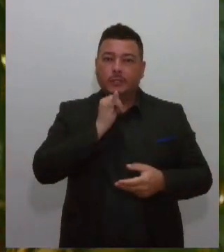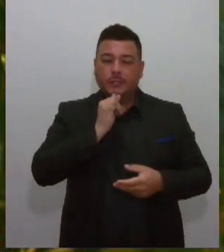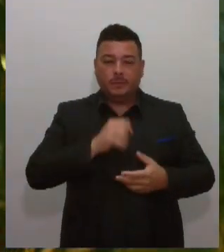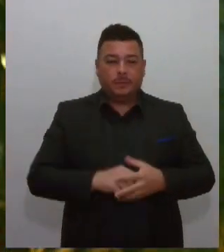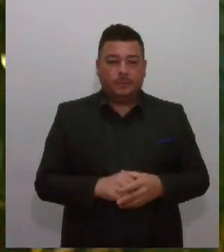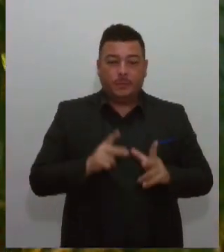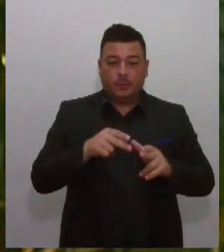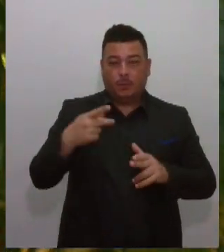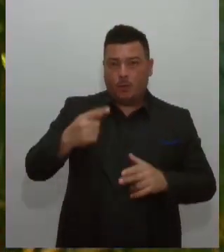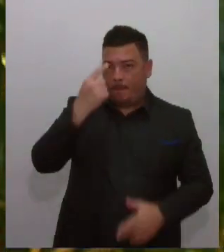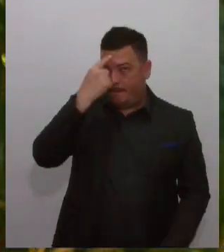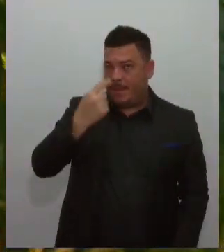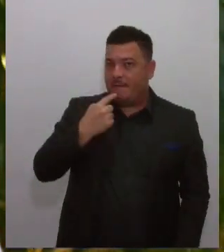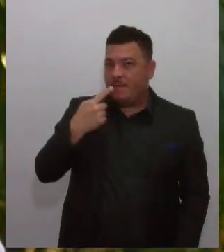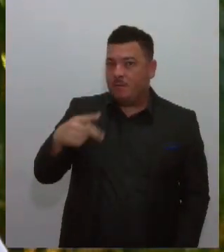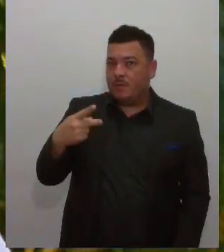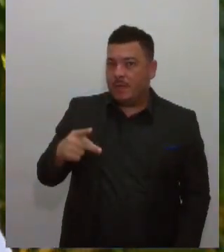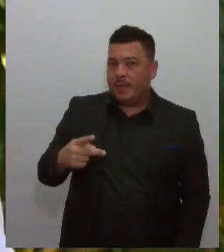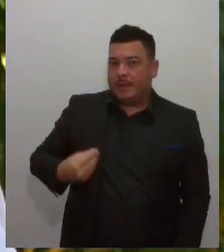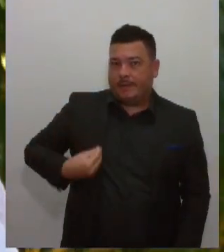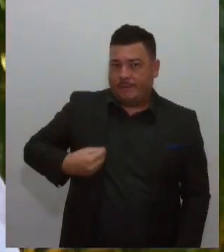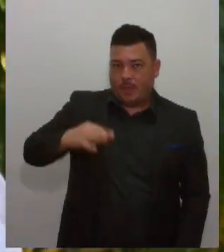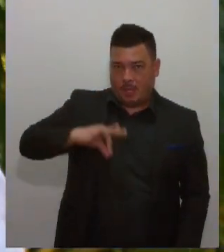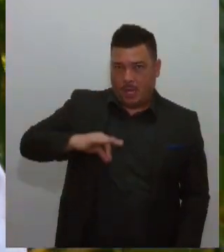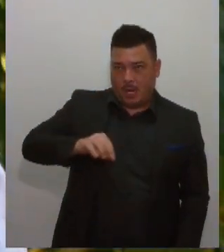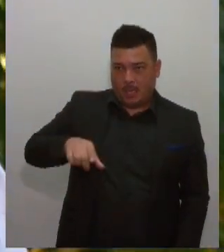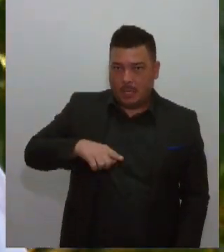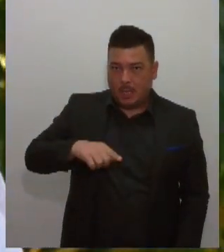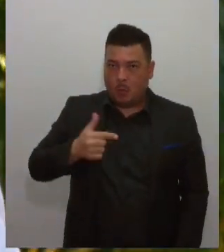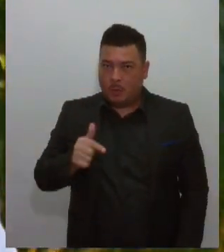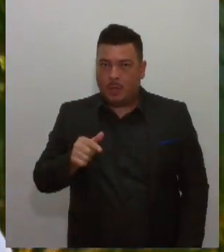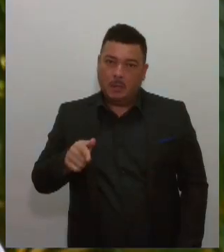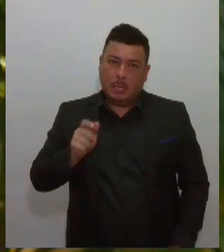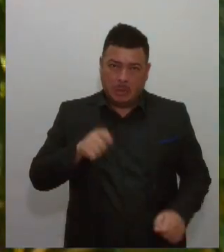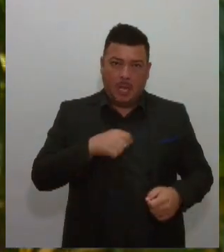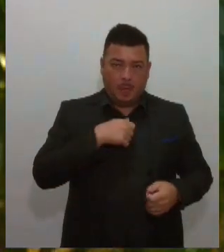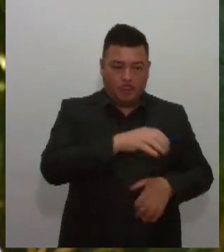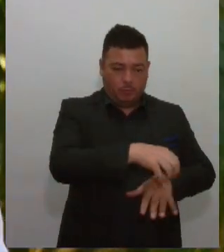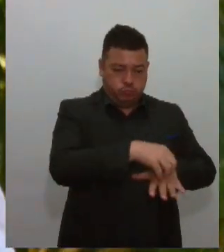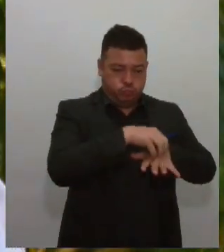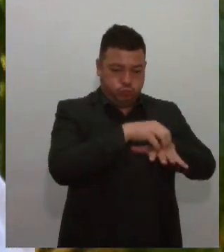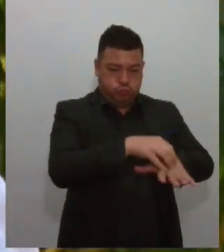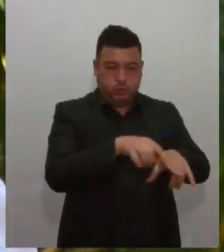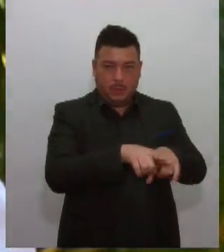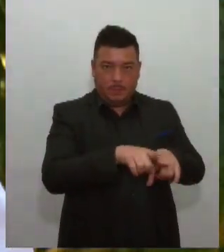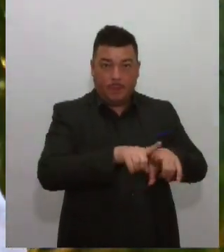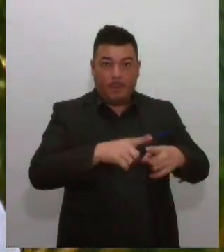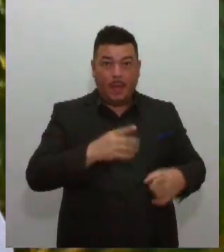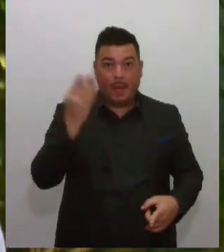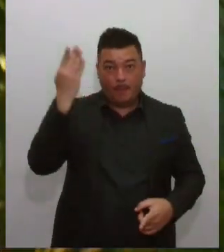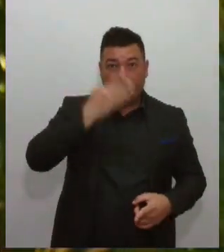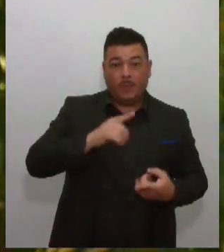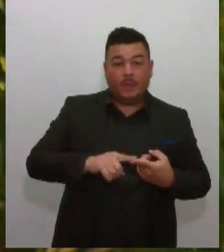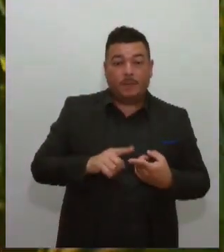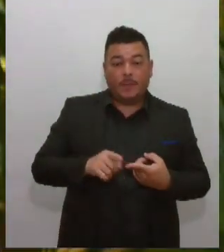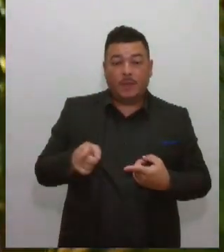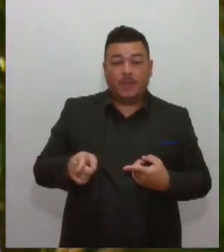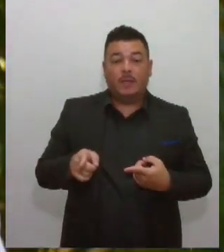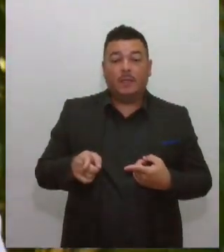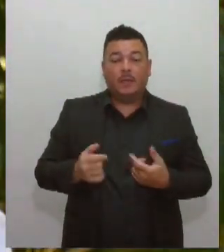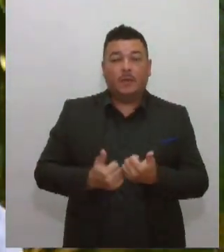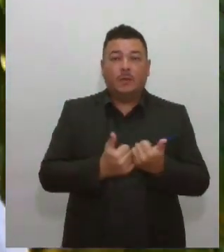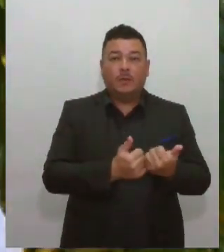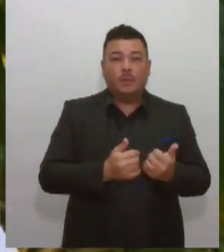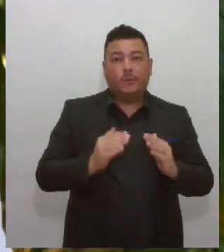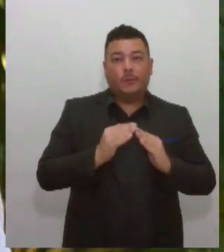perfil socioeconômico dele, ele pode ser contemplado com auxílio transporte, mas também pode ser contemplado com auxílio moradia.